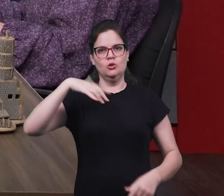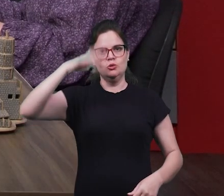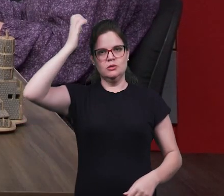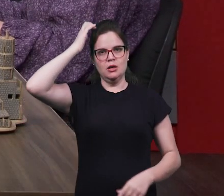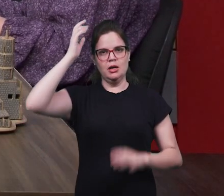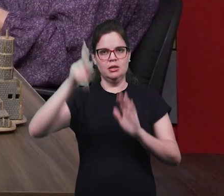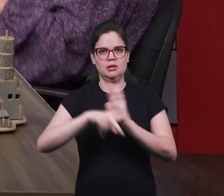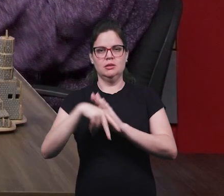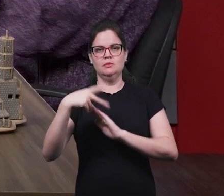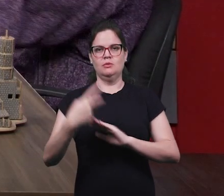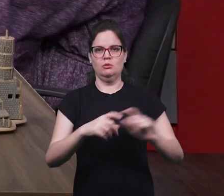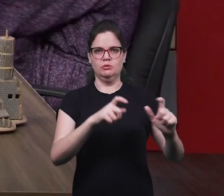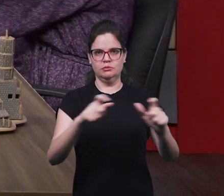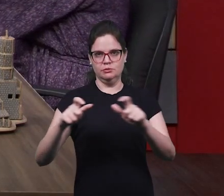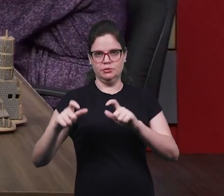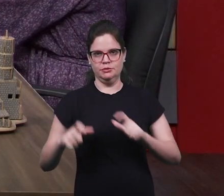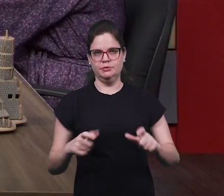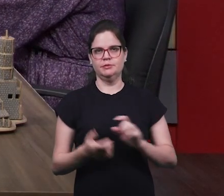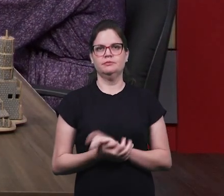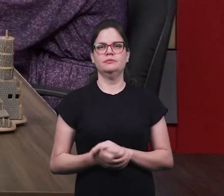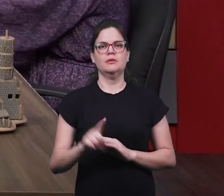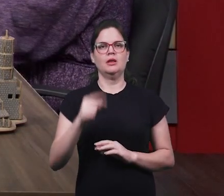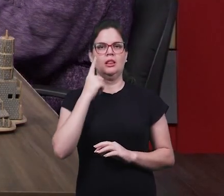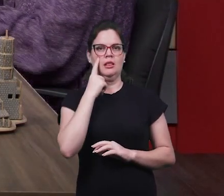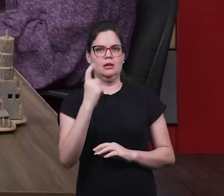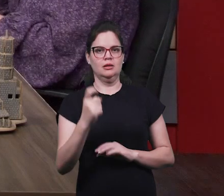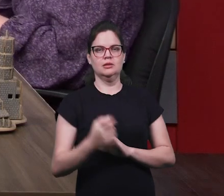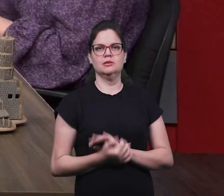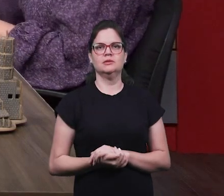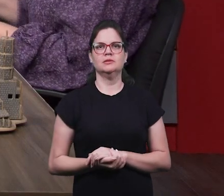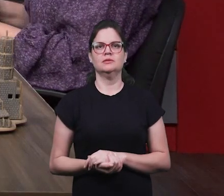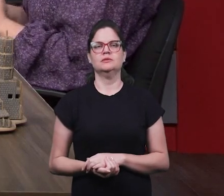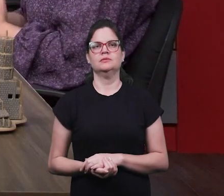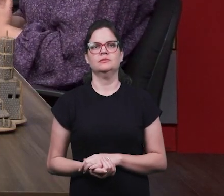das províncias. Interessante, porque isso aqui